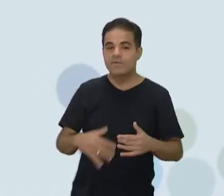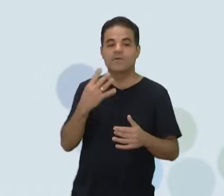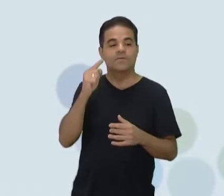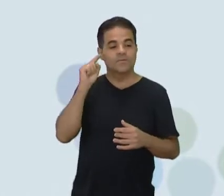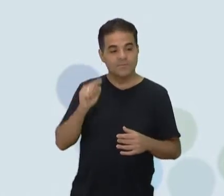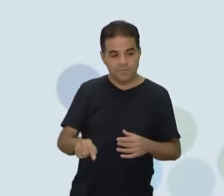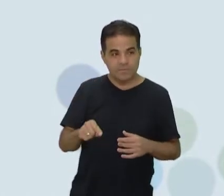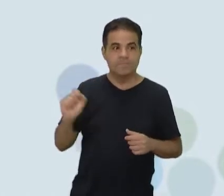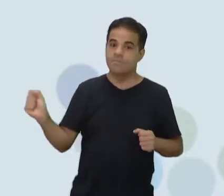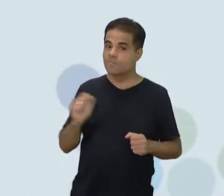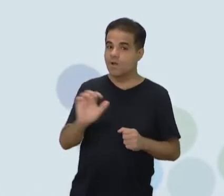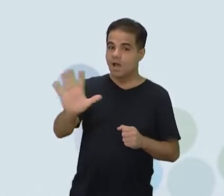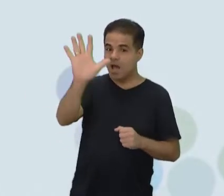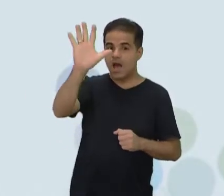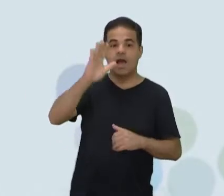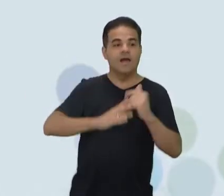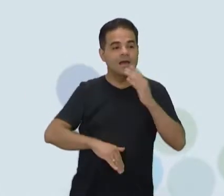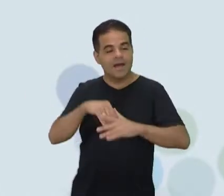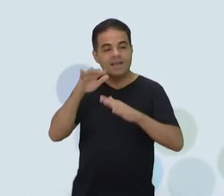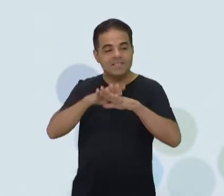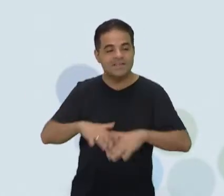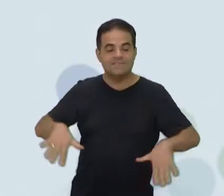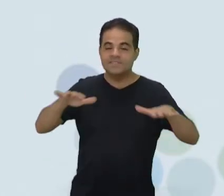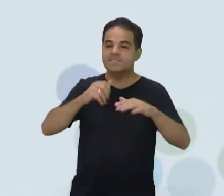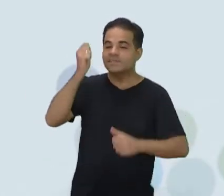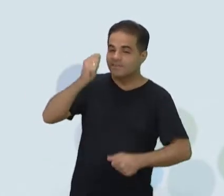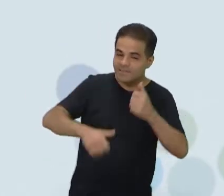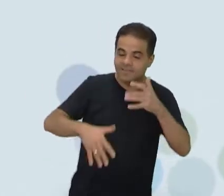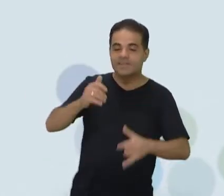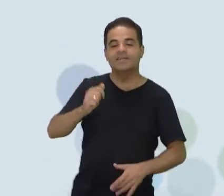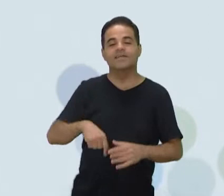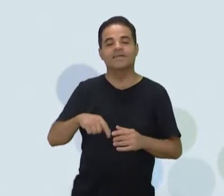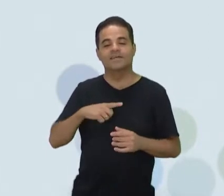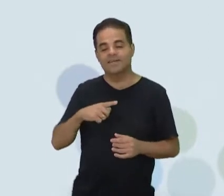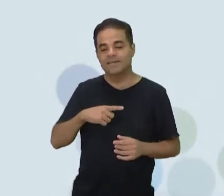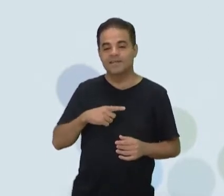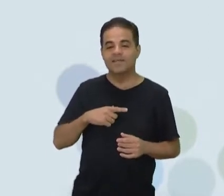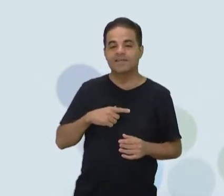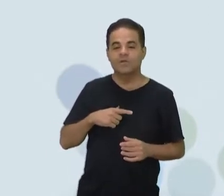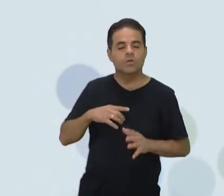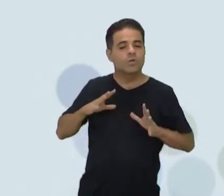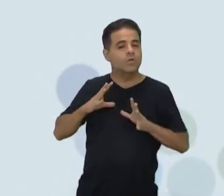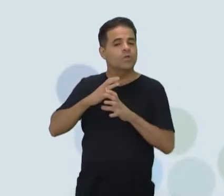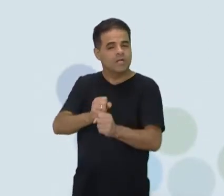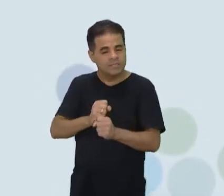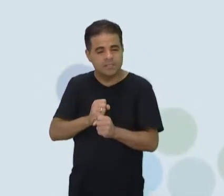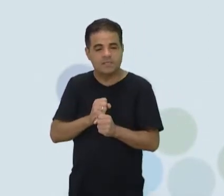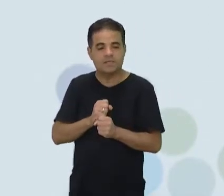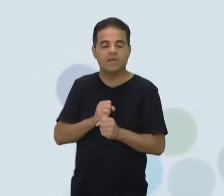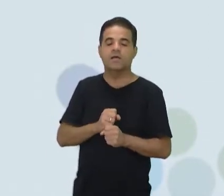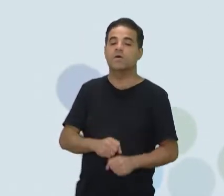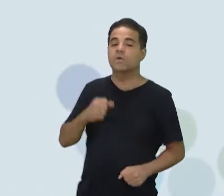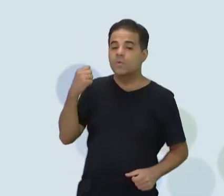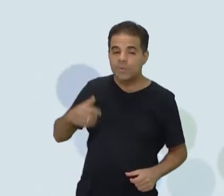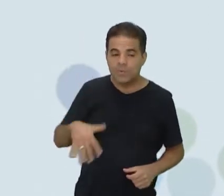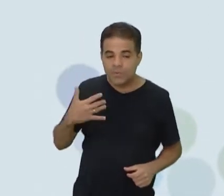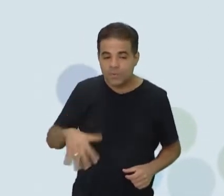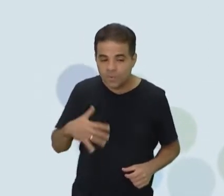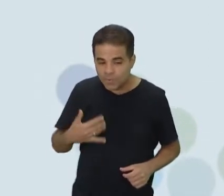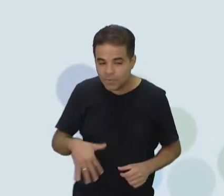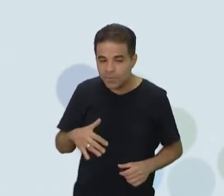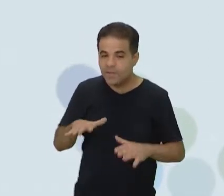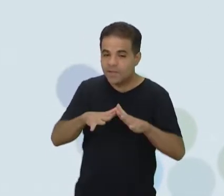4.800, tá ficando caro isso, hein? Tá ficando Higiene e saúde, 2.640. totalizando, meu Deus,